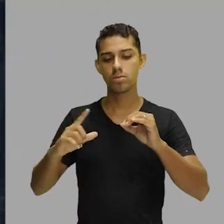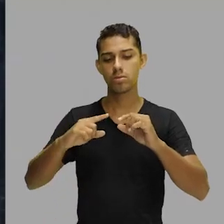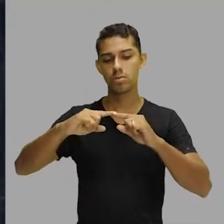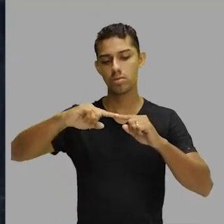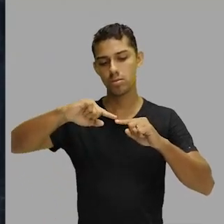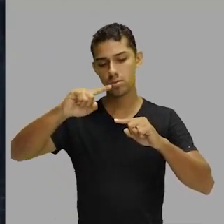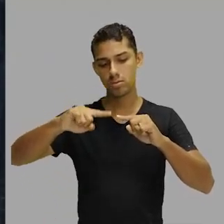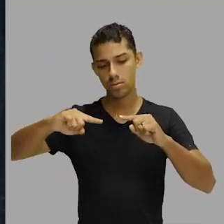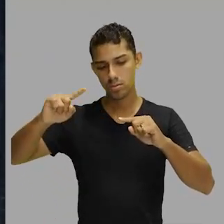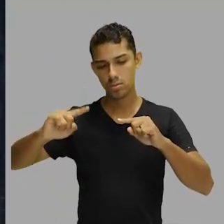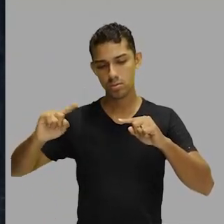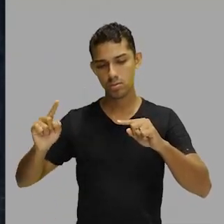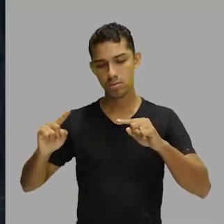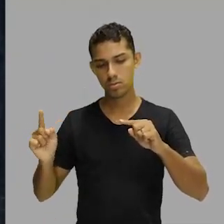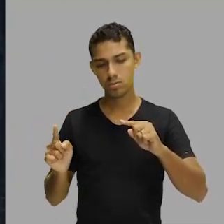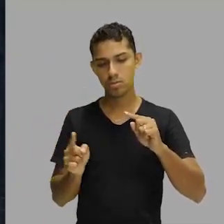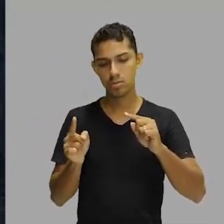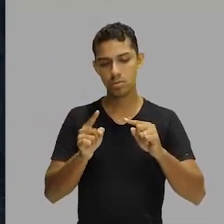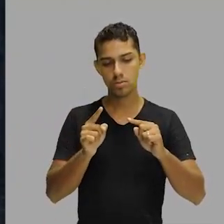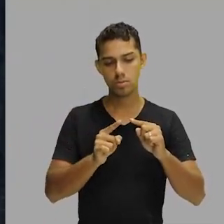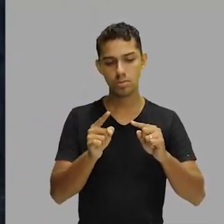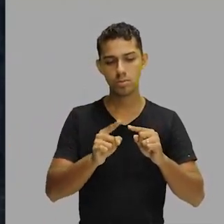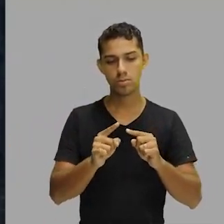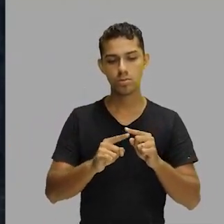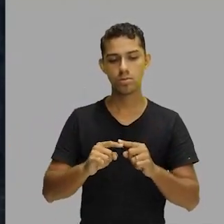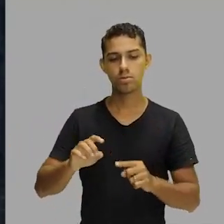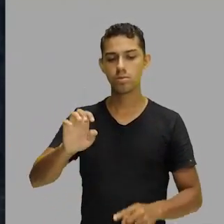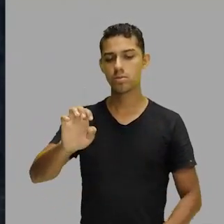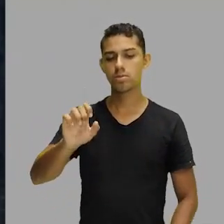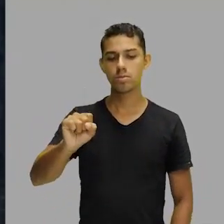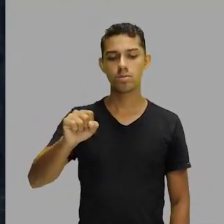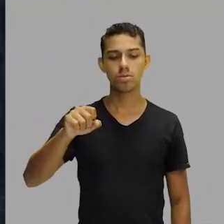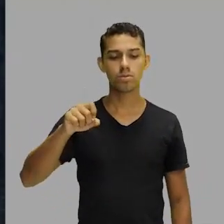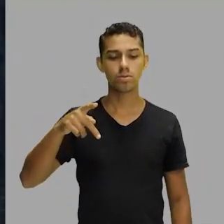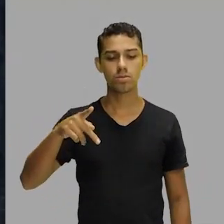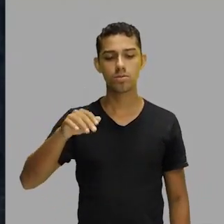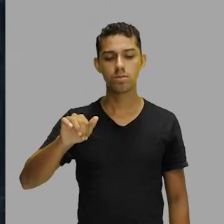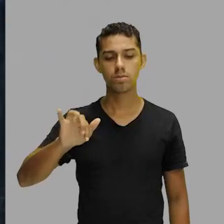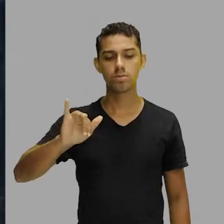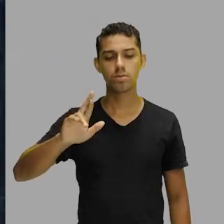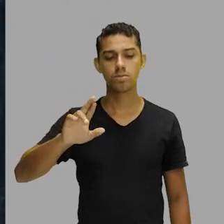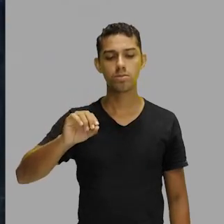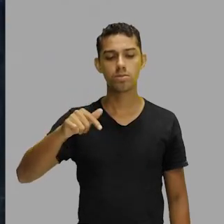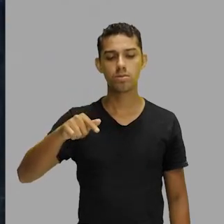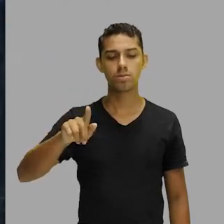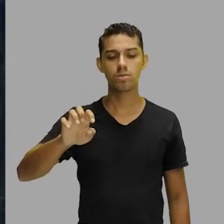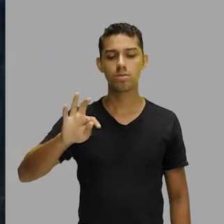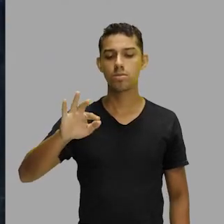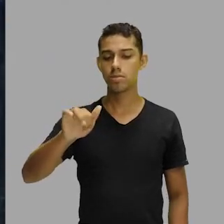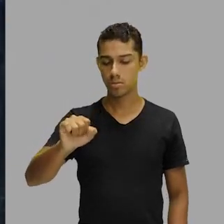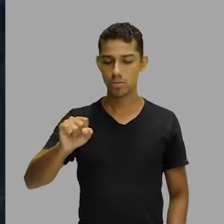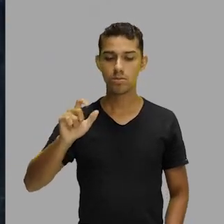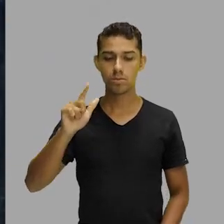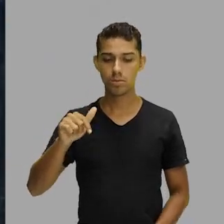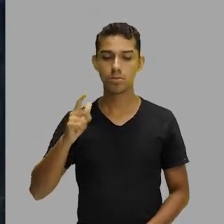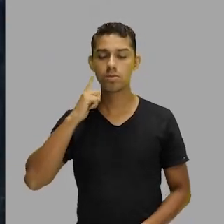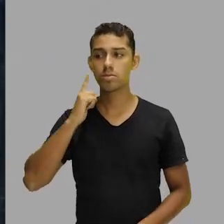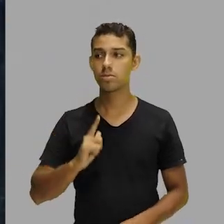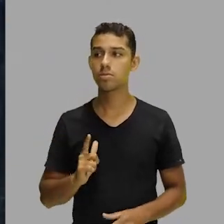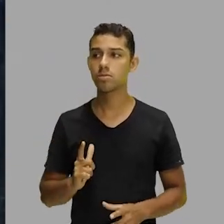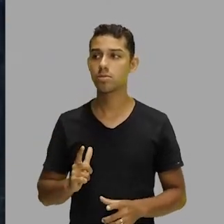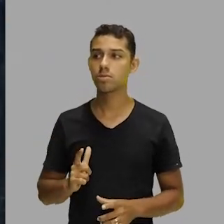formato aqui de espiral, que a gente chama de espiroqueta. Essa espiroqueta aqui, ela